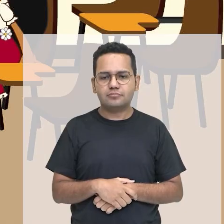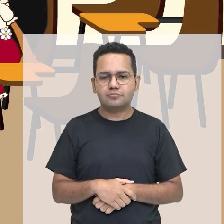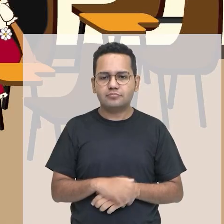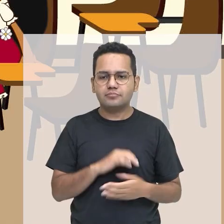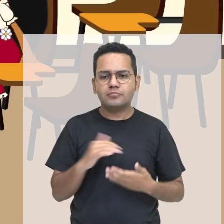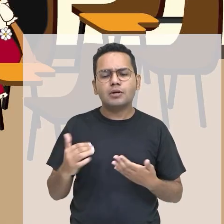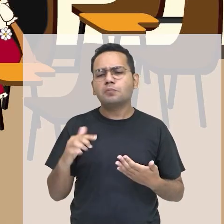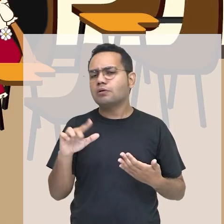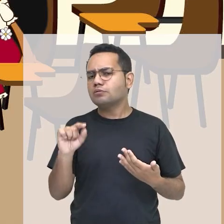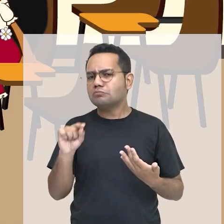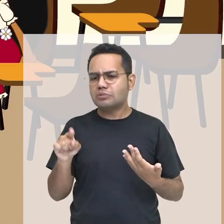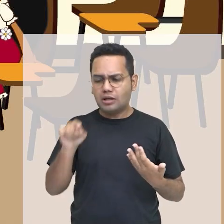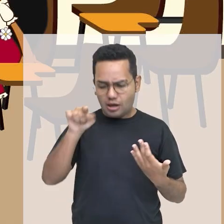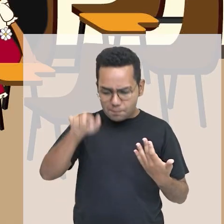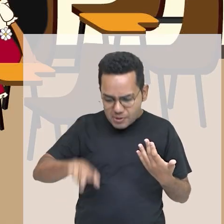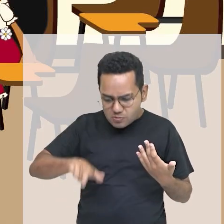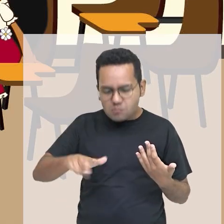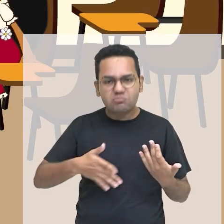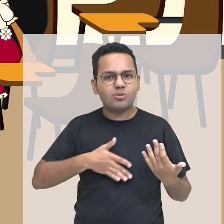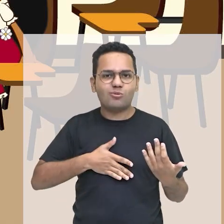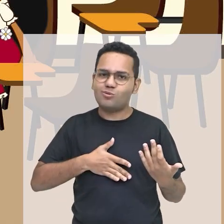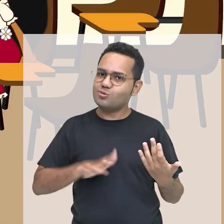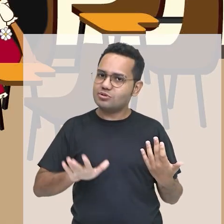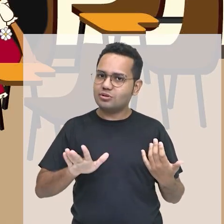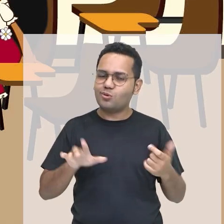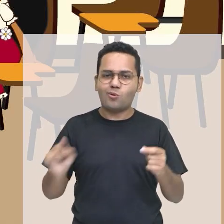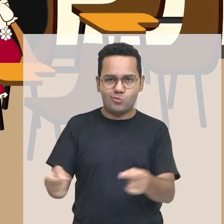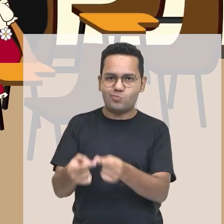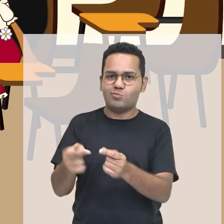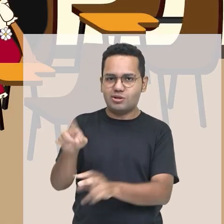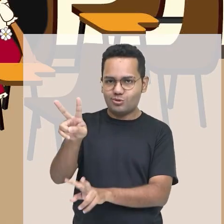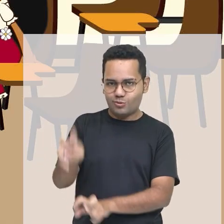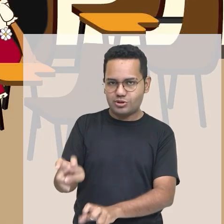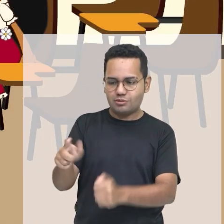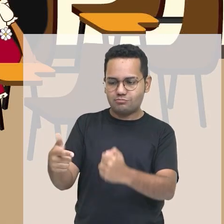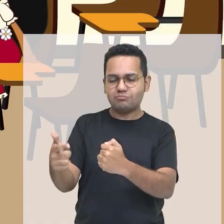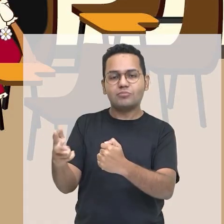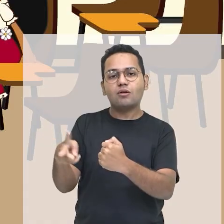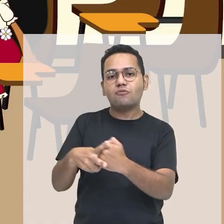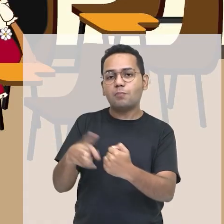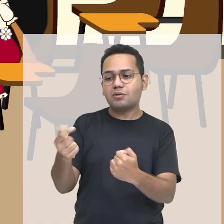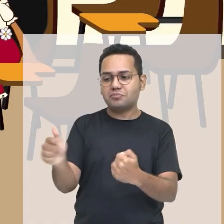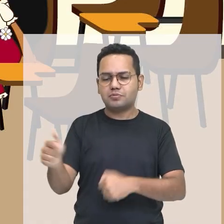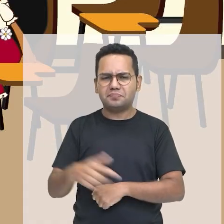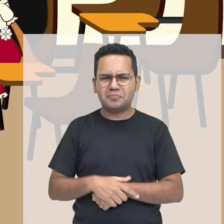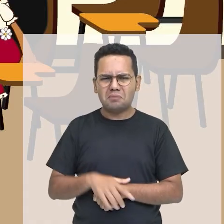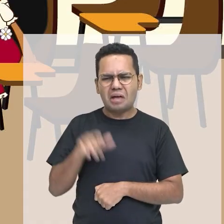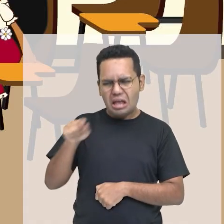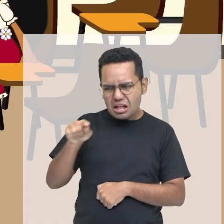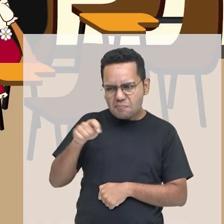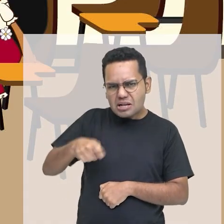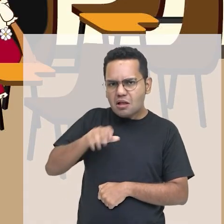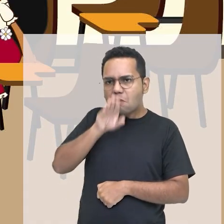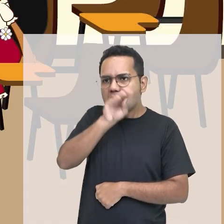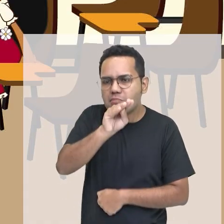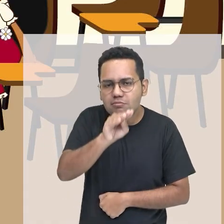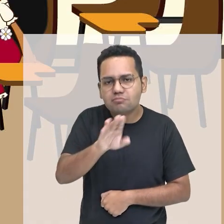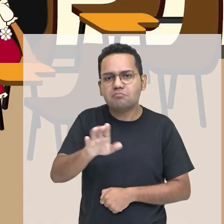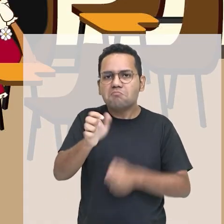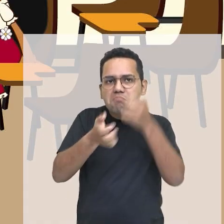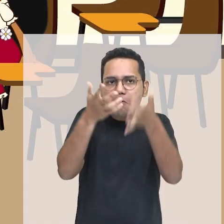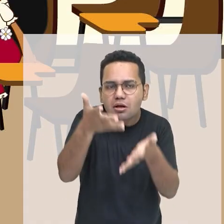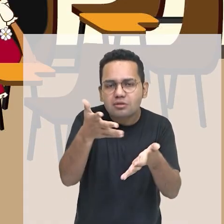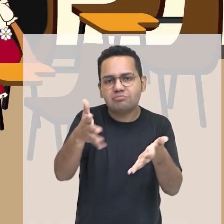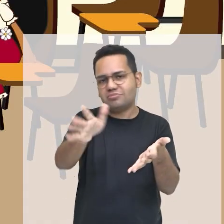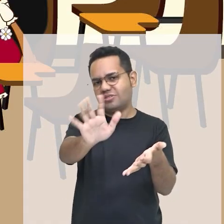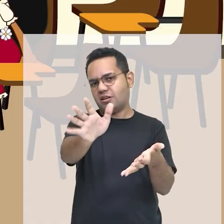final ele não estava gostando. Linguagem não verbal, não falou uma palavra, mas todos os movimentos evidenciaram